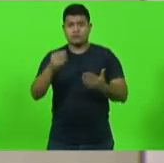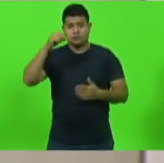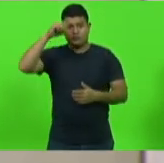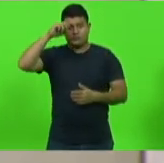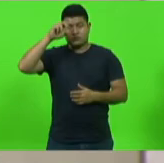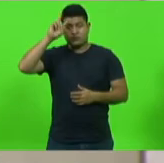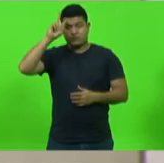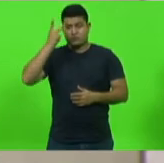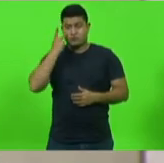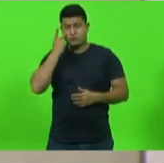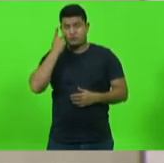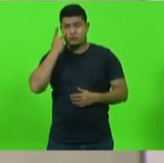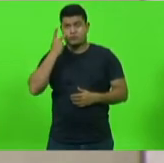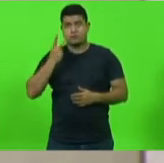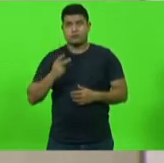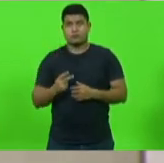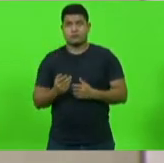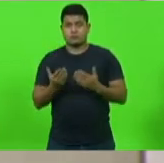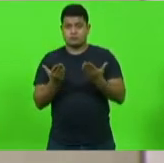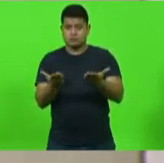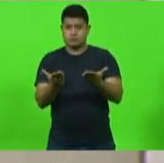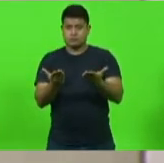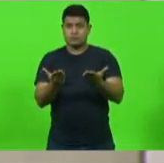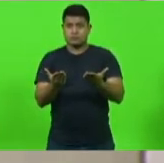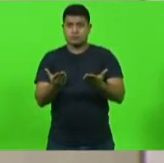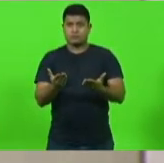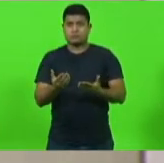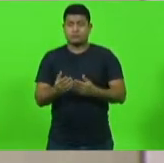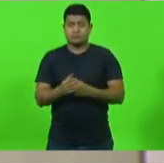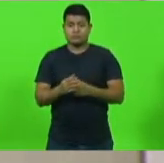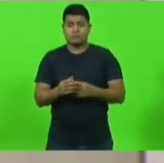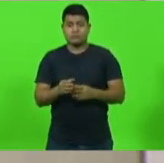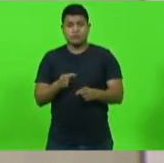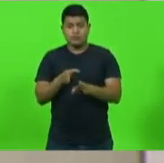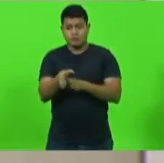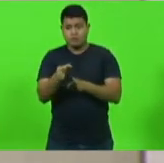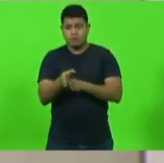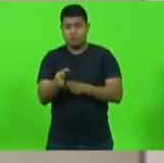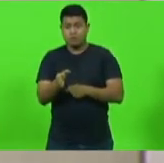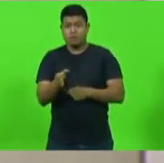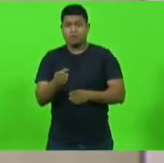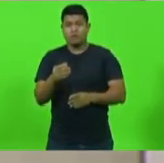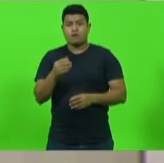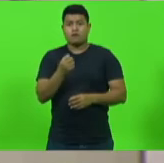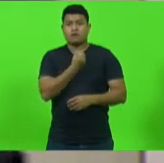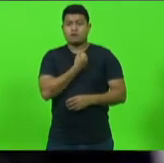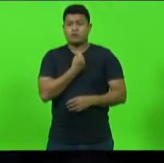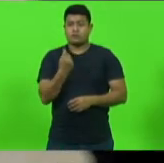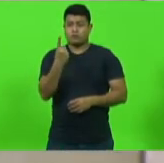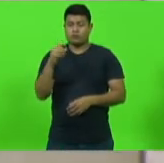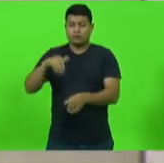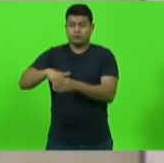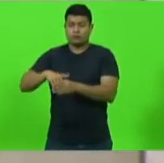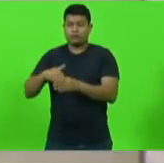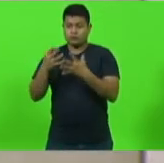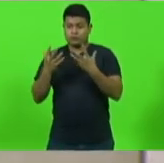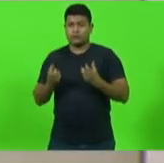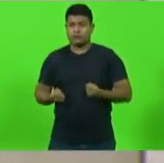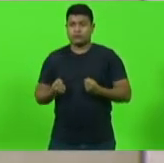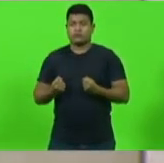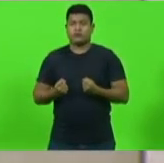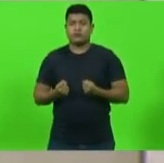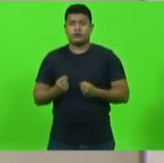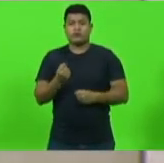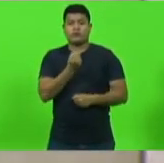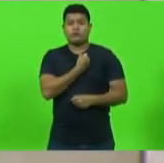Obos, ainda gostaria de orientá-los. Quem vota 1, vota a favor do recurso do deputado Gessé. Quem vota